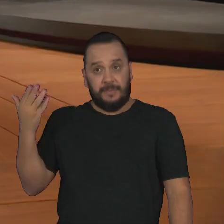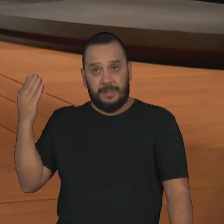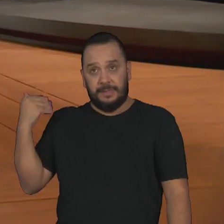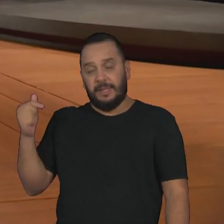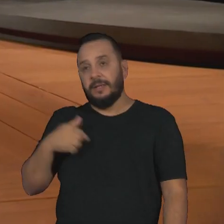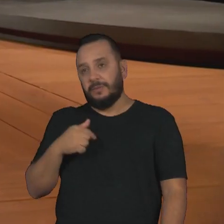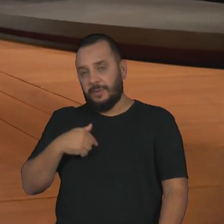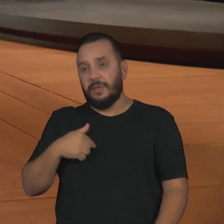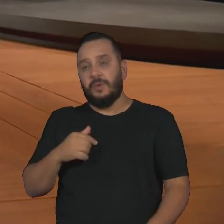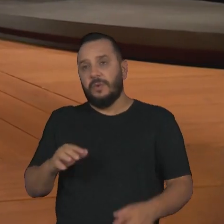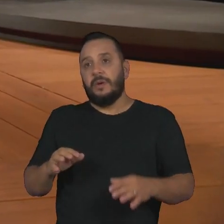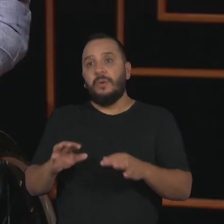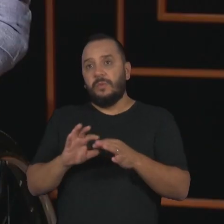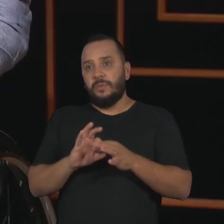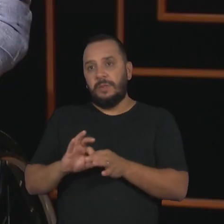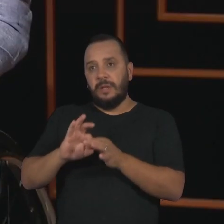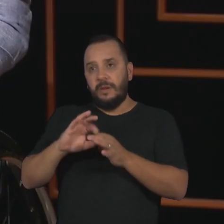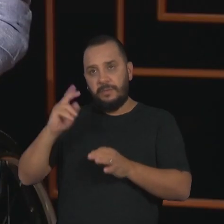de Estudantes Secundários.